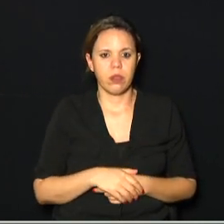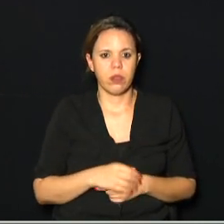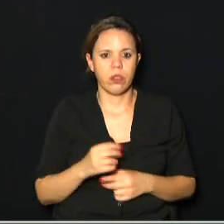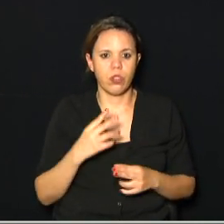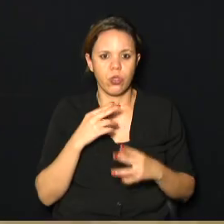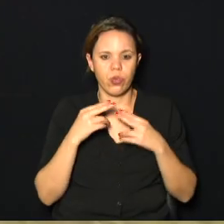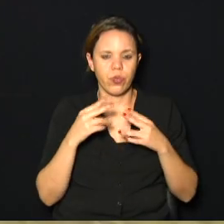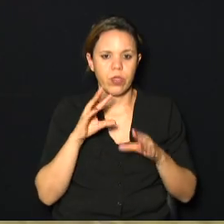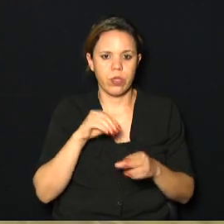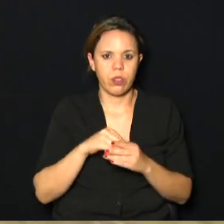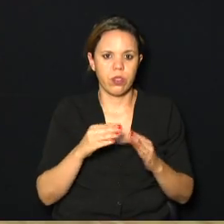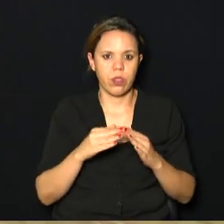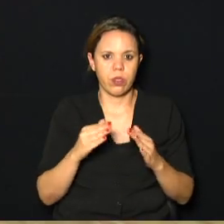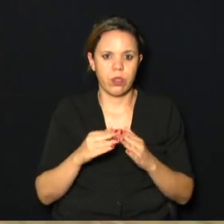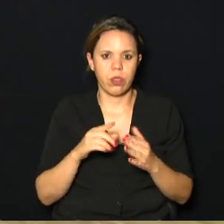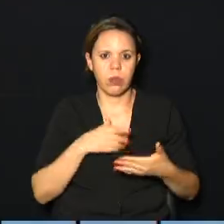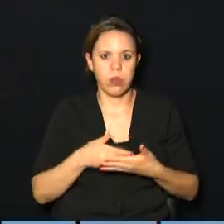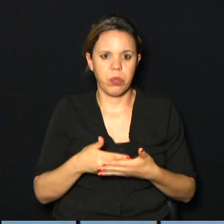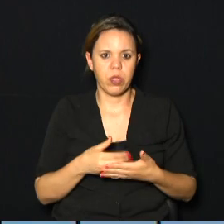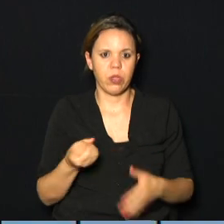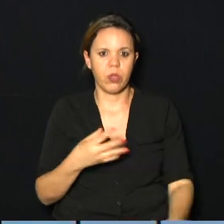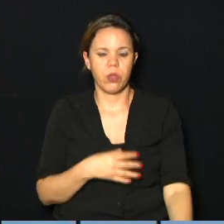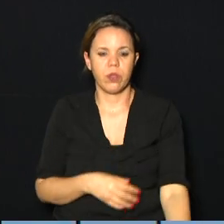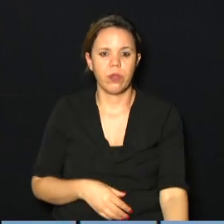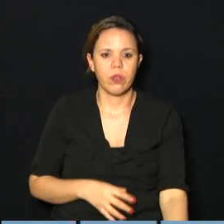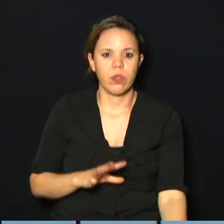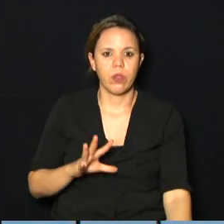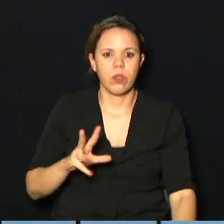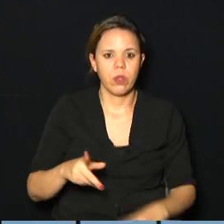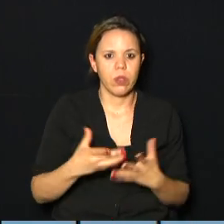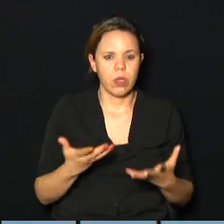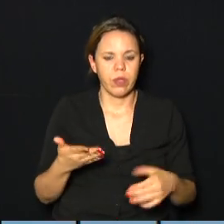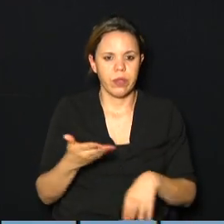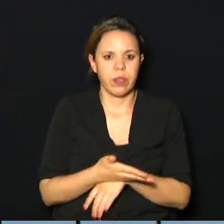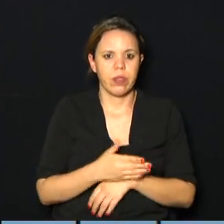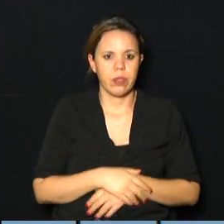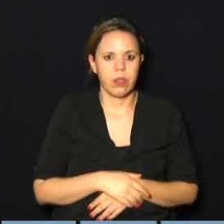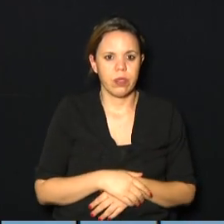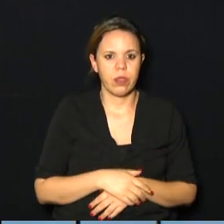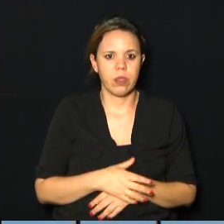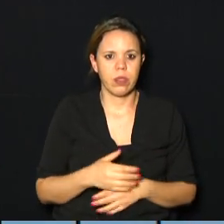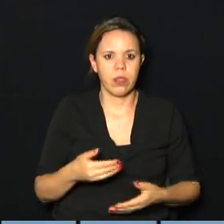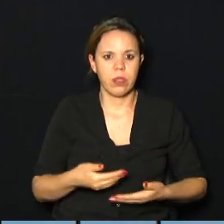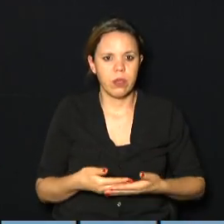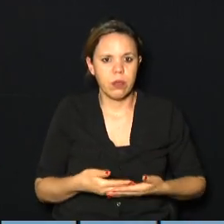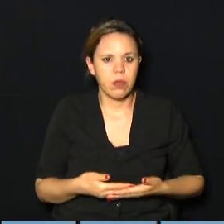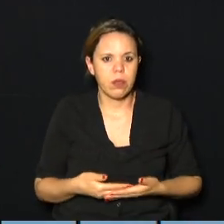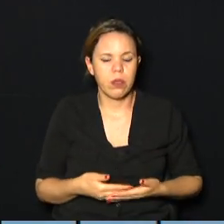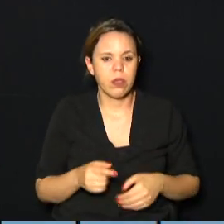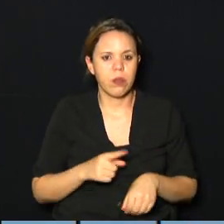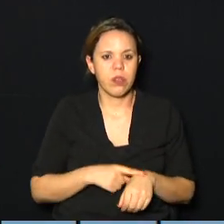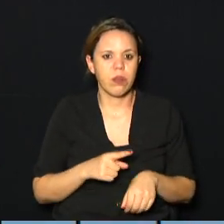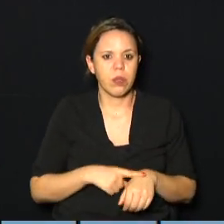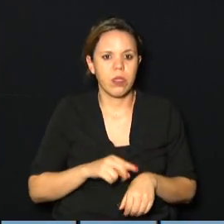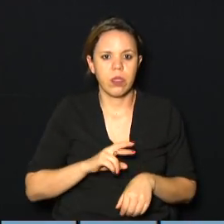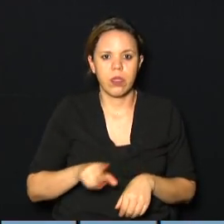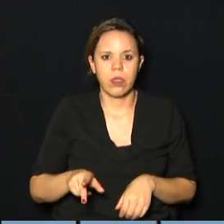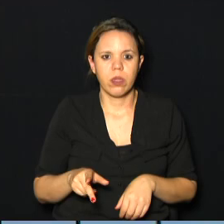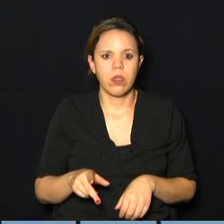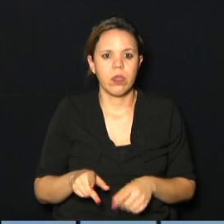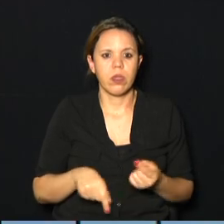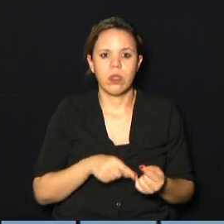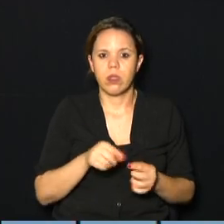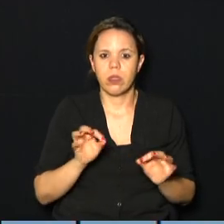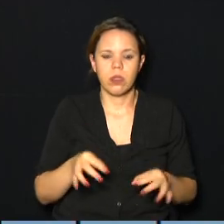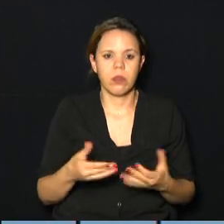dentro de casa, né? Quem tem bebezinho novinho, recém-nascido, todo mundo quer visitar, todo mundo quer pegar. Nesse momento não é o momento ideal